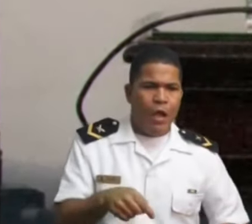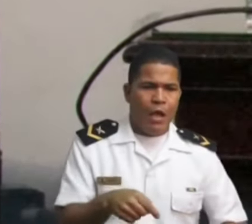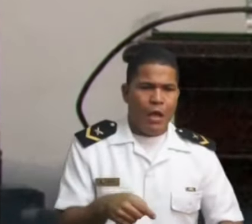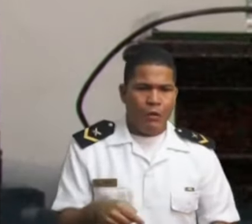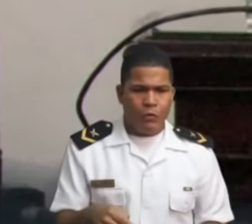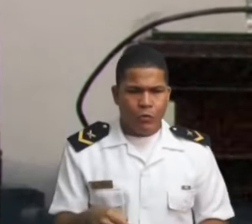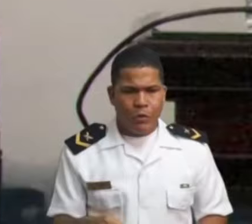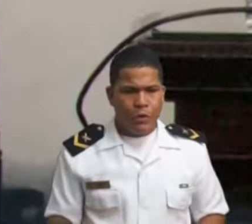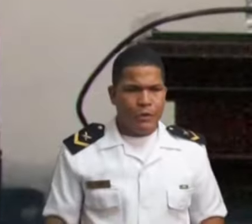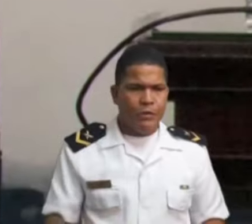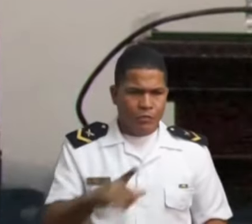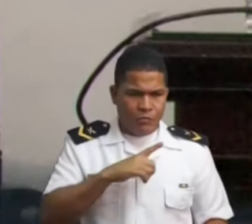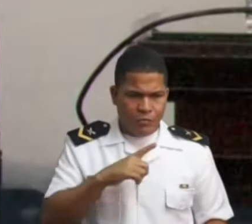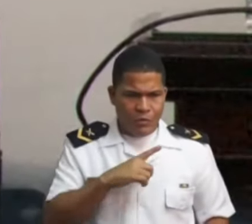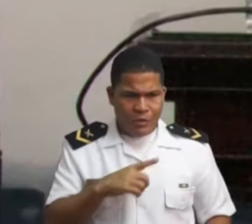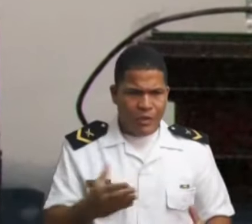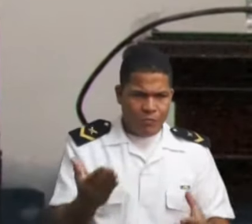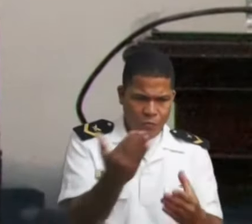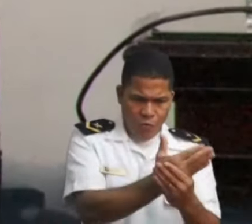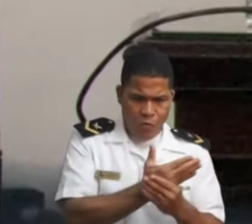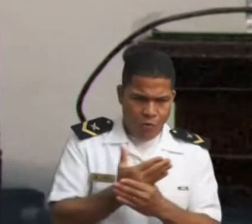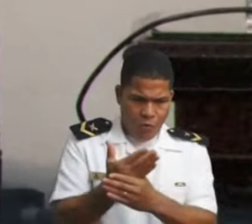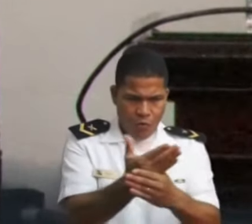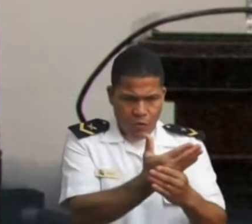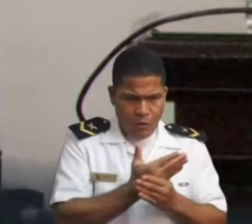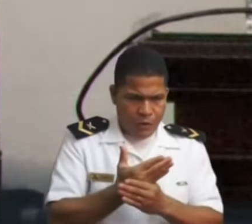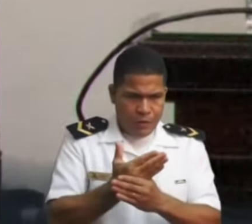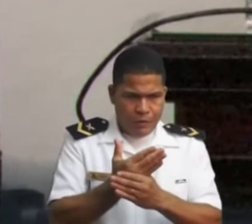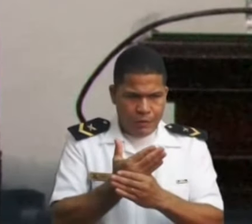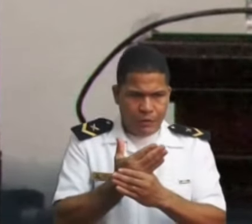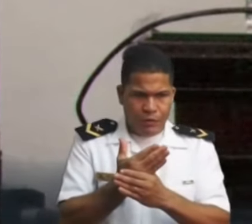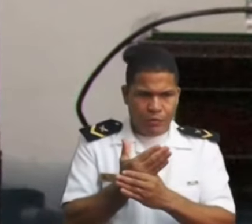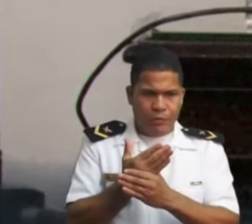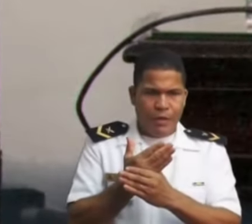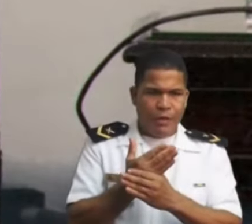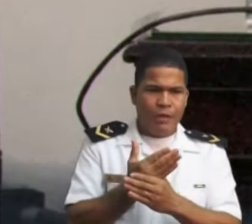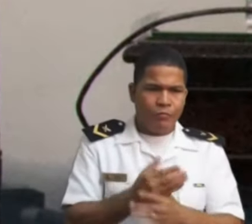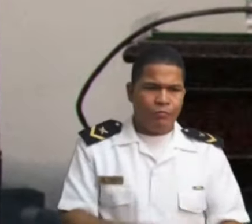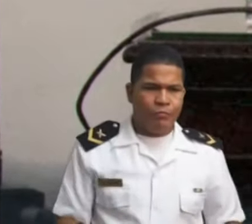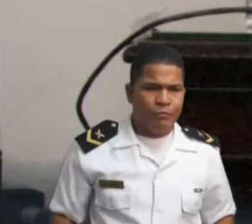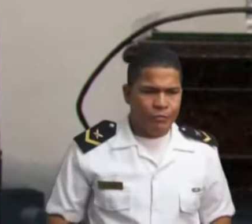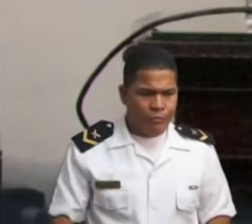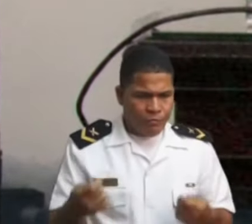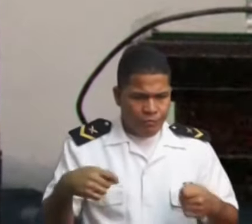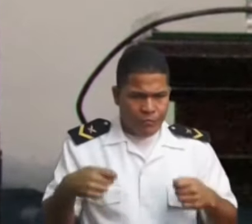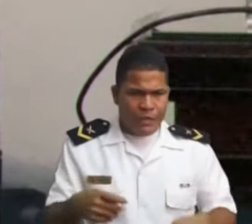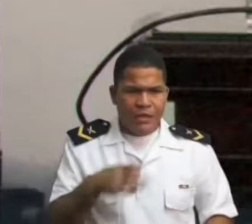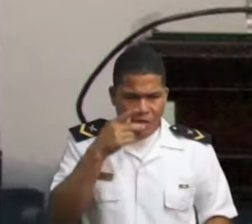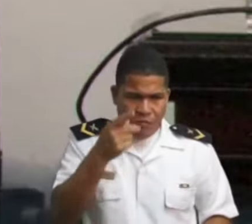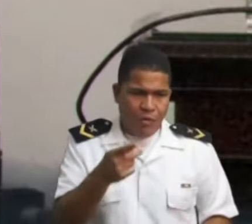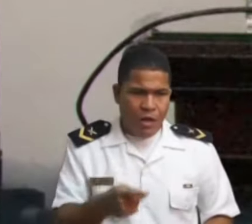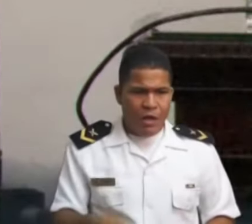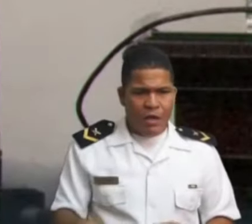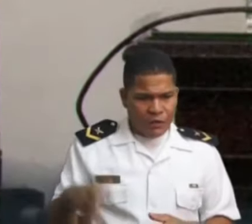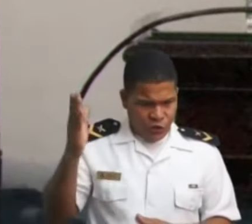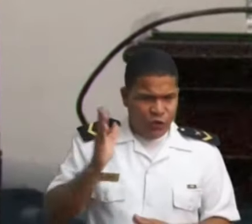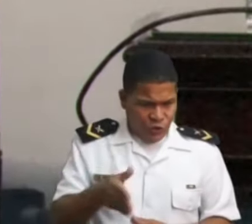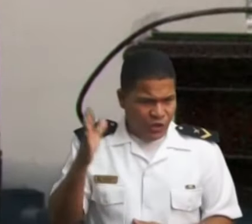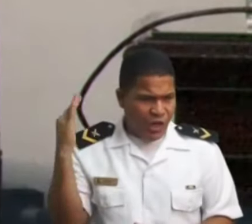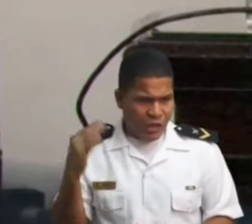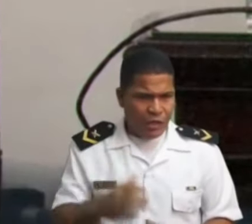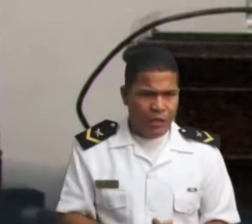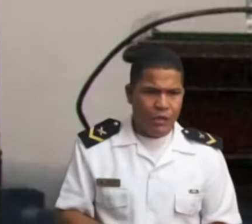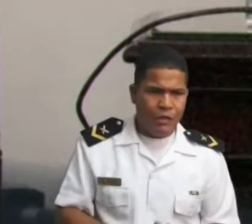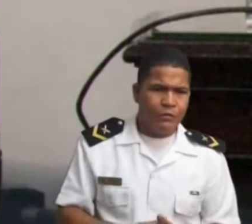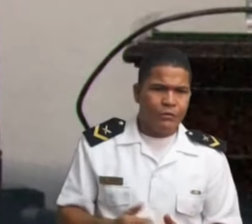Corte do Mar configura-se como um órgão autônomo, como já foi dito aqui várias vezes, vinculado ao Poder Executivo,